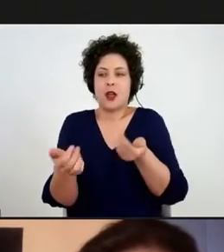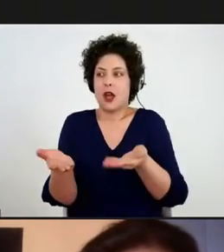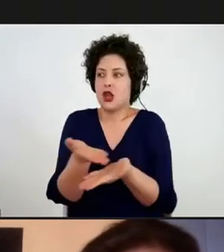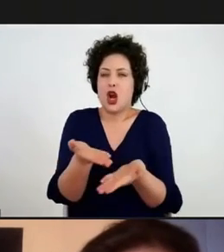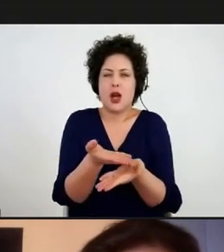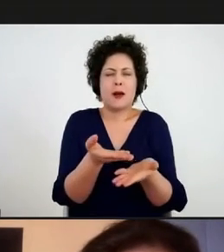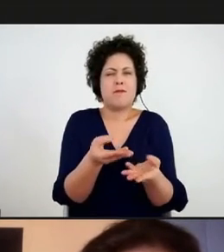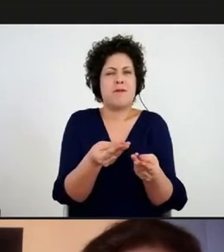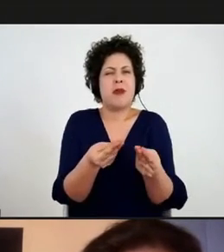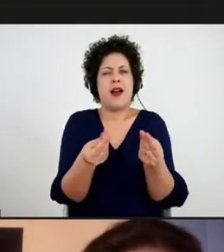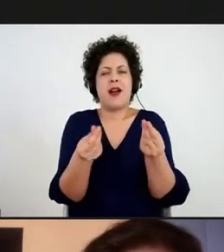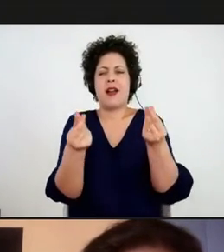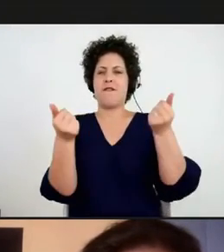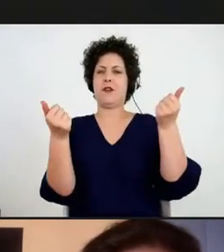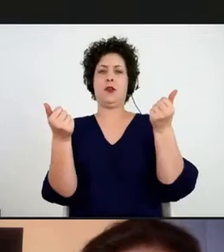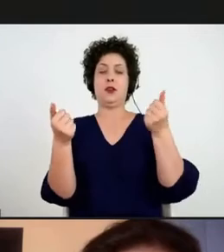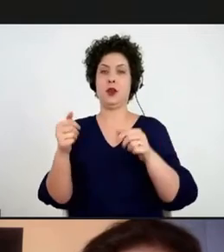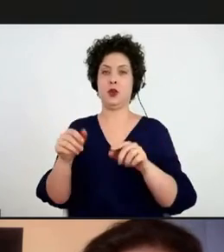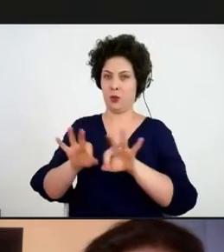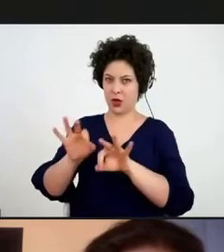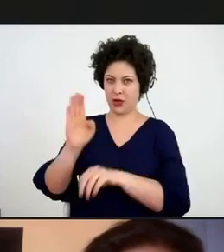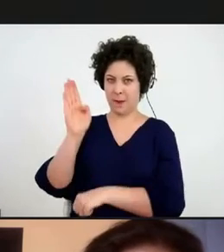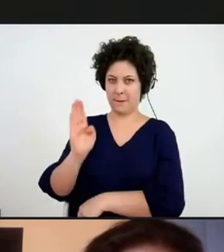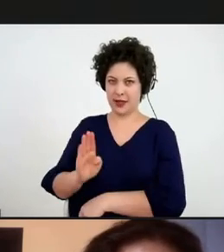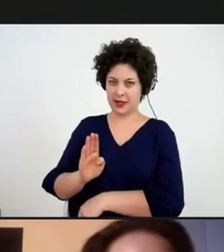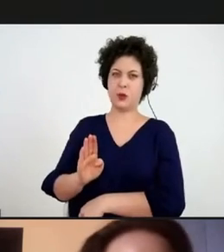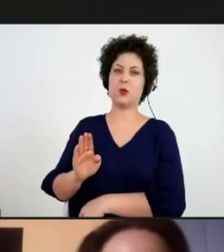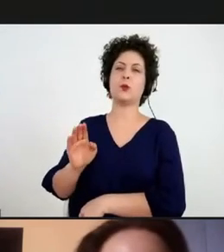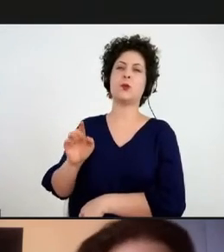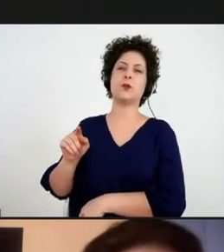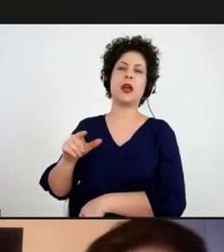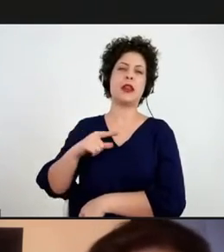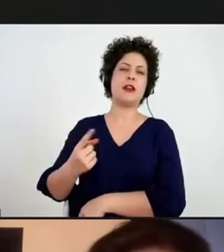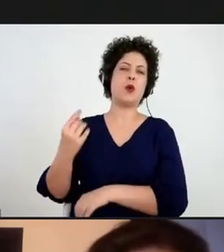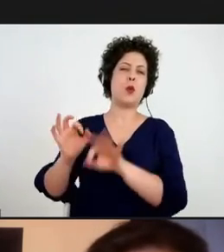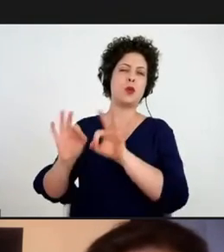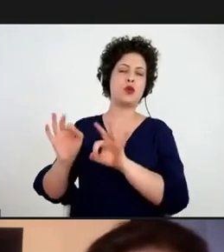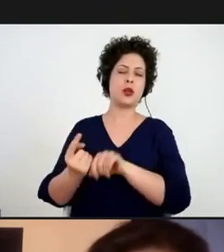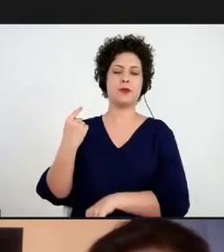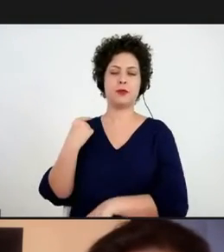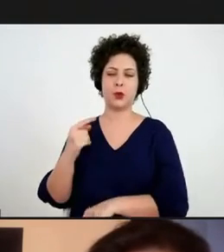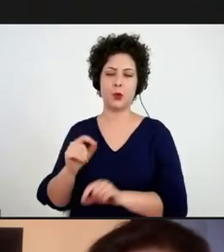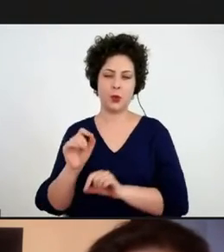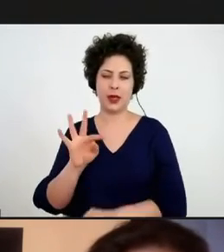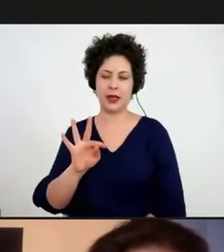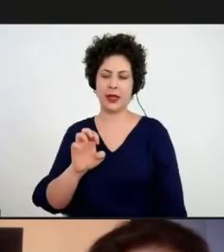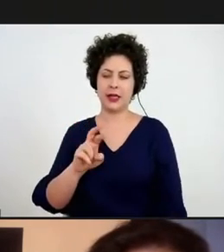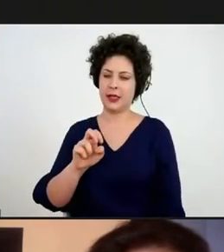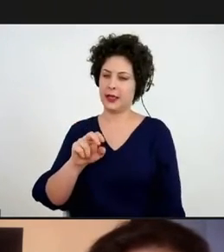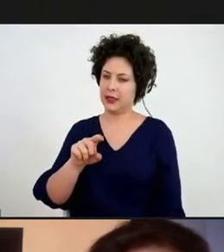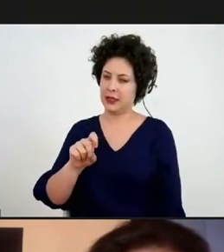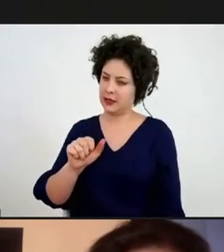No projeto Brasil Tendências, por exemplo, você tem sempre, quando a Tereza trazia um